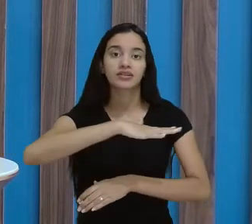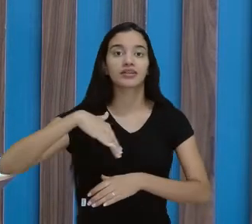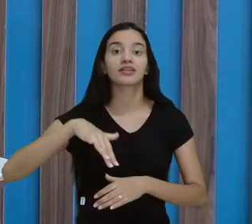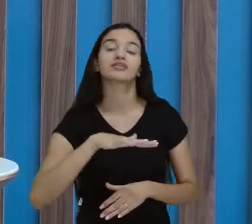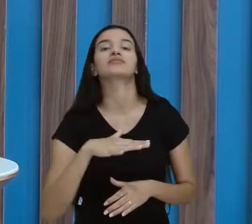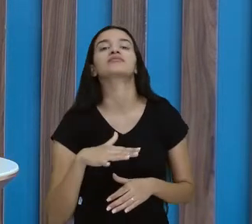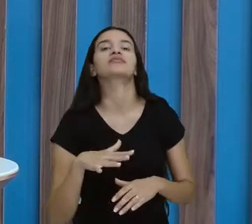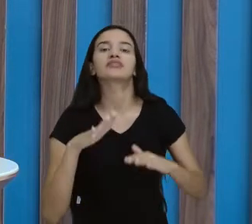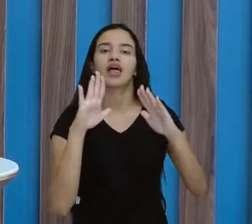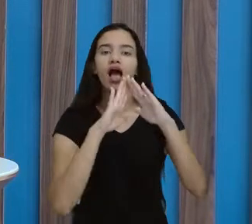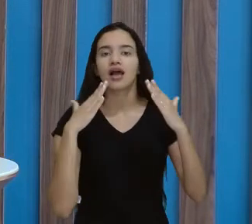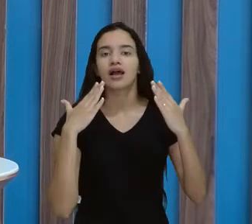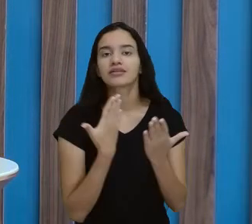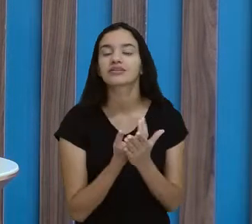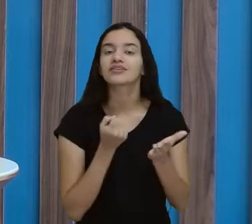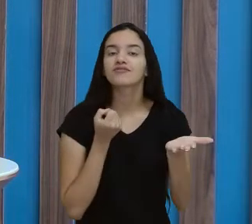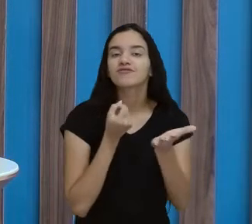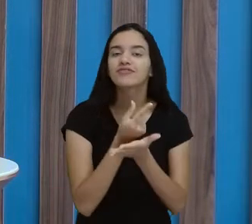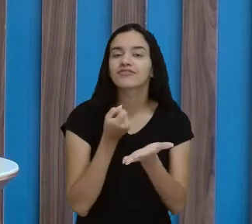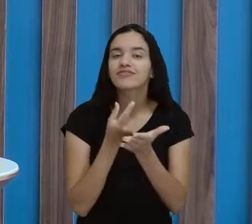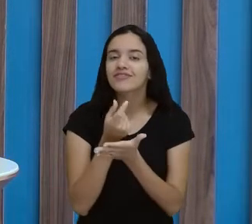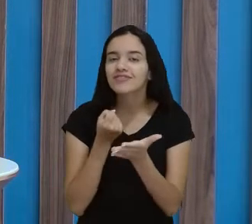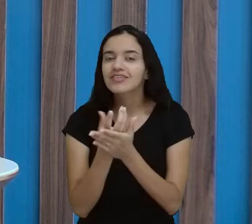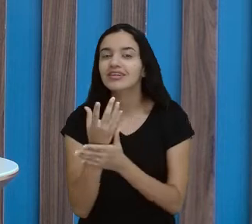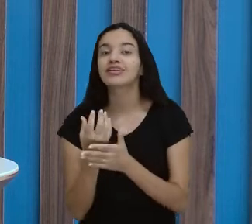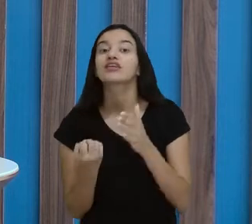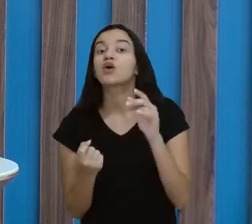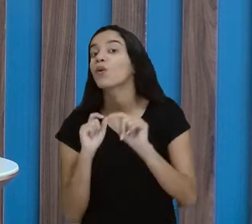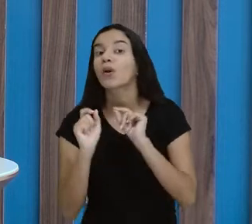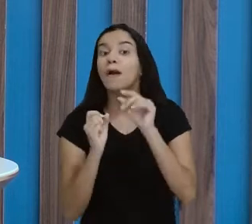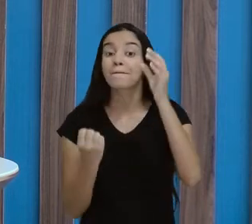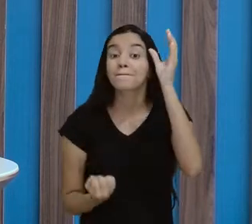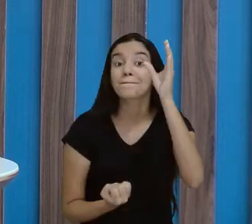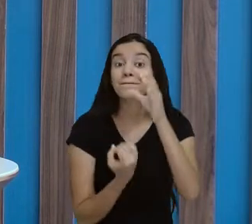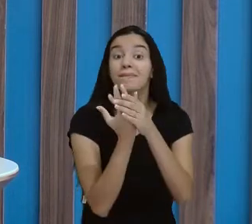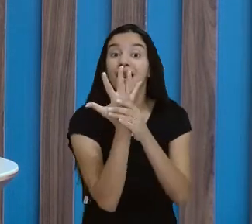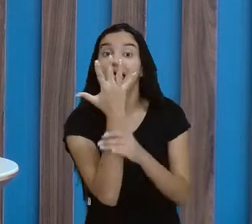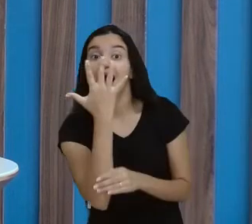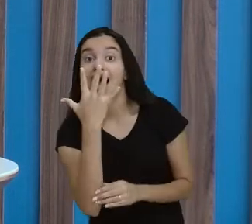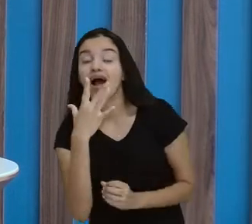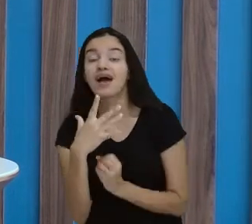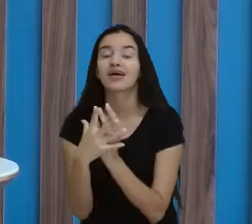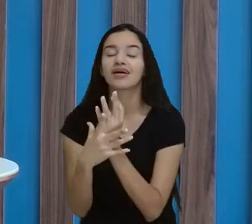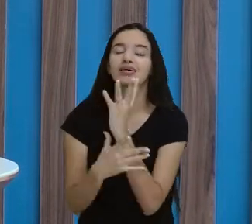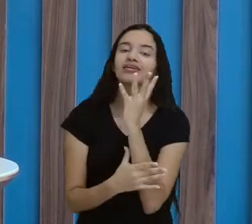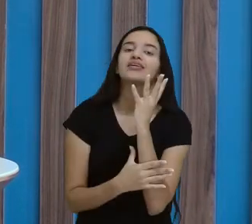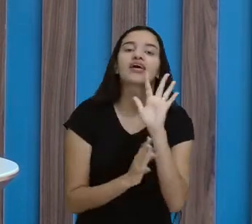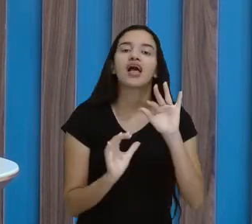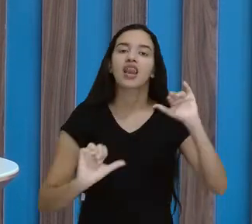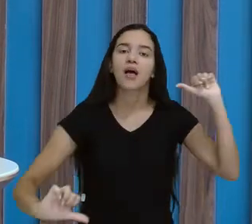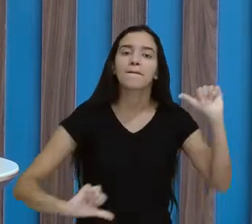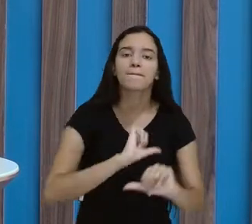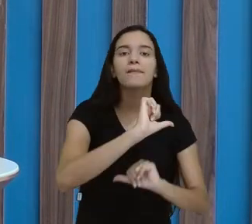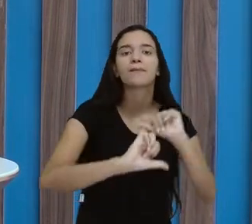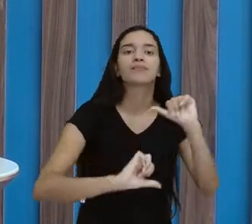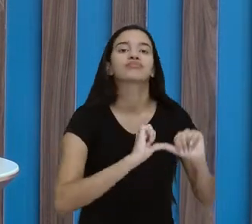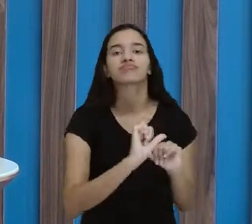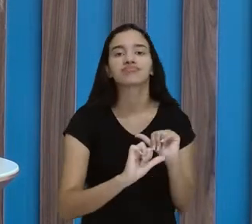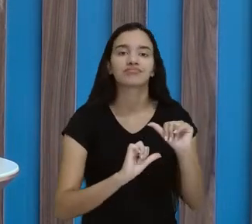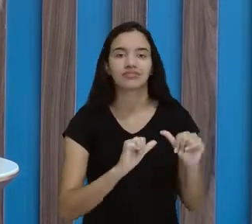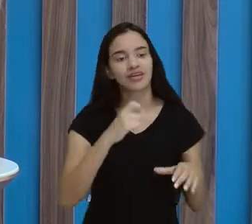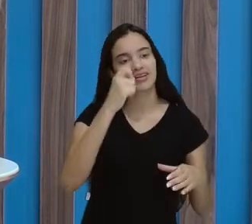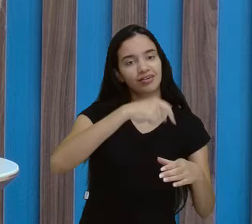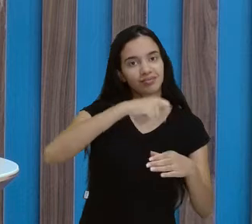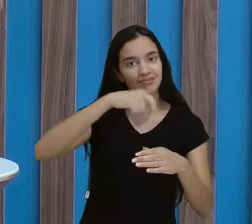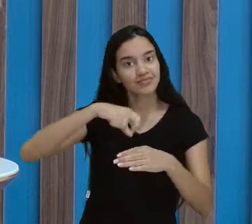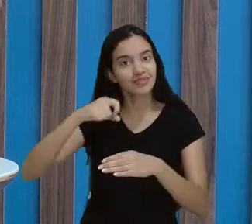dela, e vende plantas. Que legal! Não é? Quer dizer, então ela modificou um espaço da casa dela para transformar em